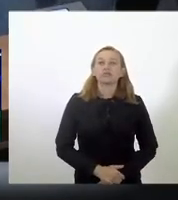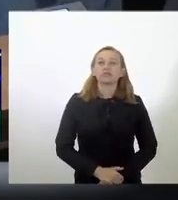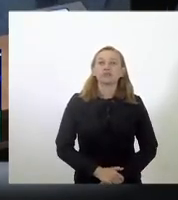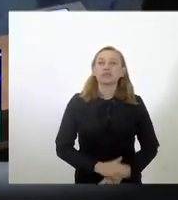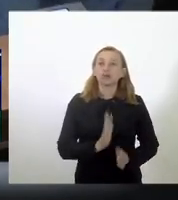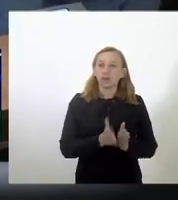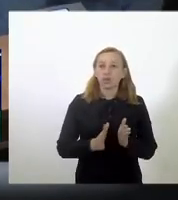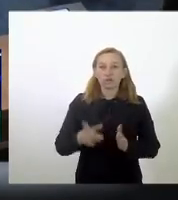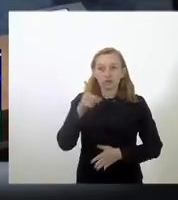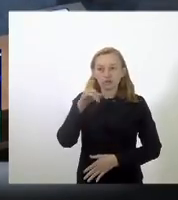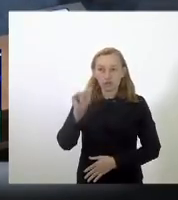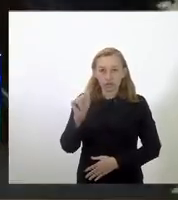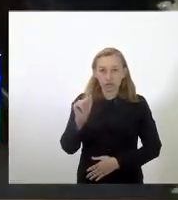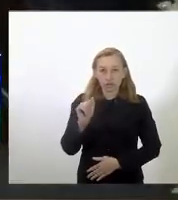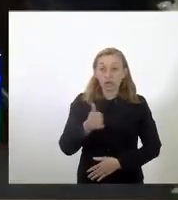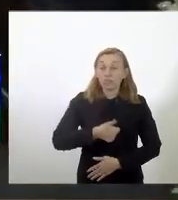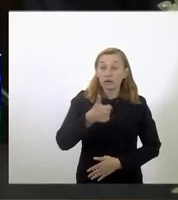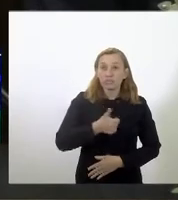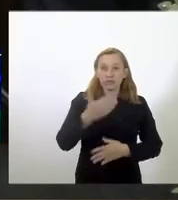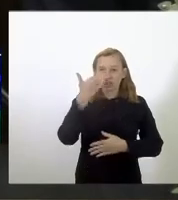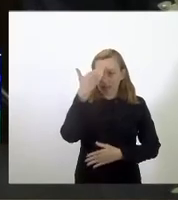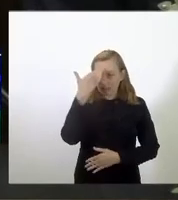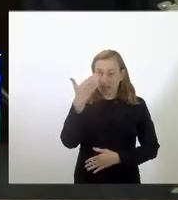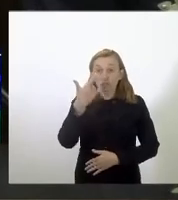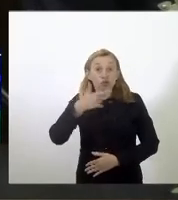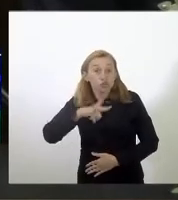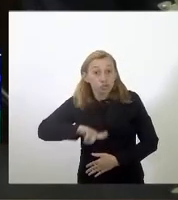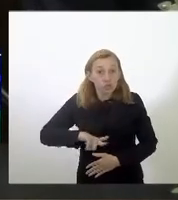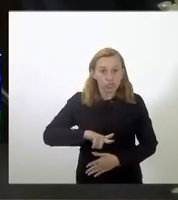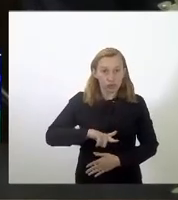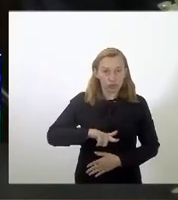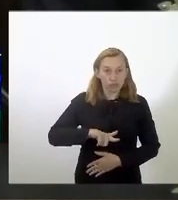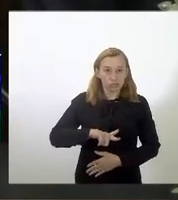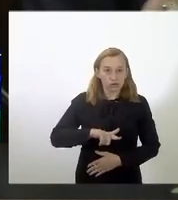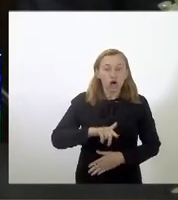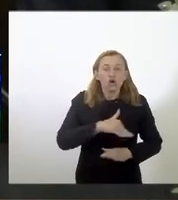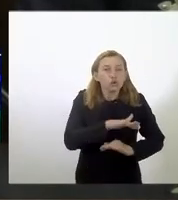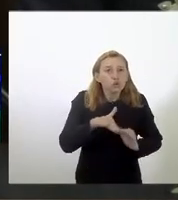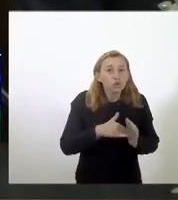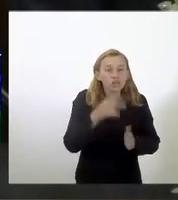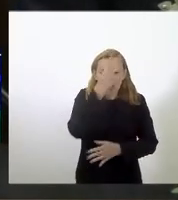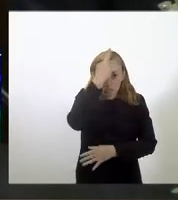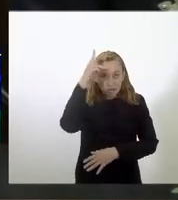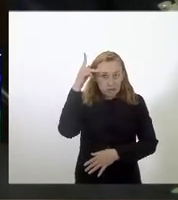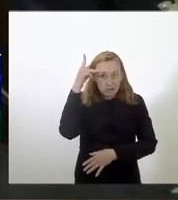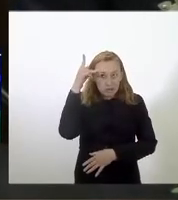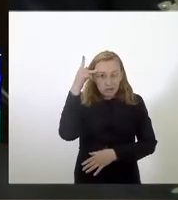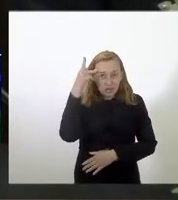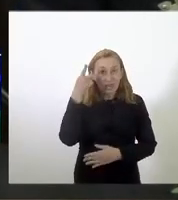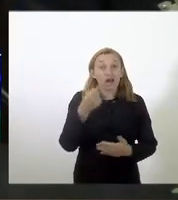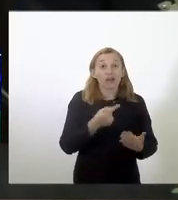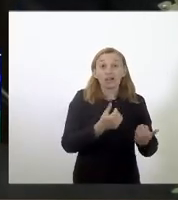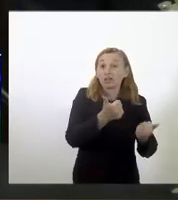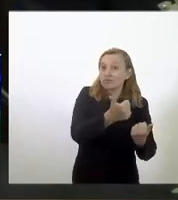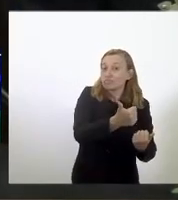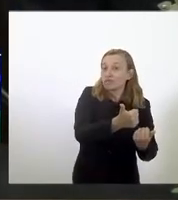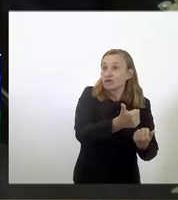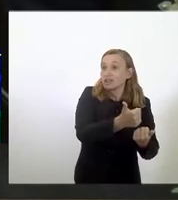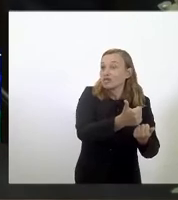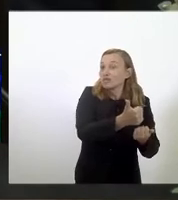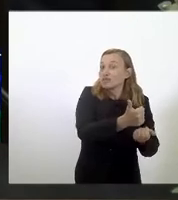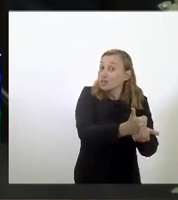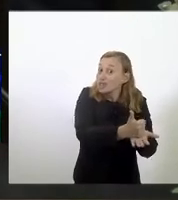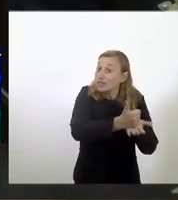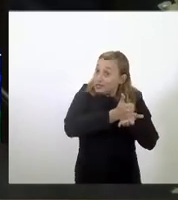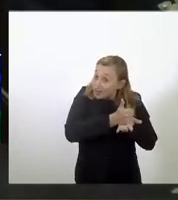dia, primeiro agradecer mais uma vez a todas as pessoas que contribuíram para que a gente pudesse